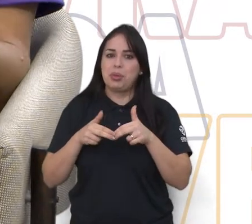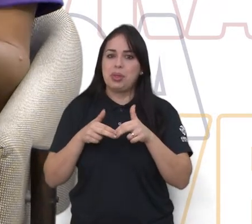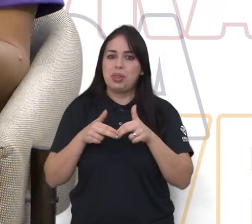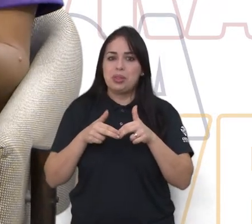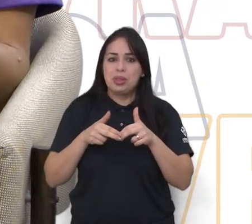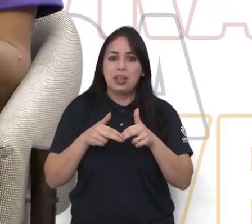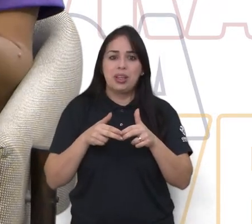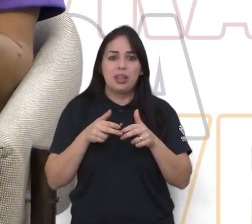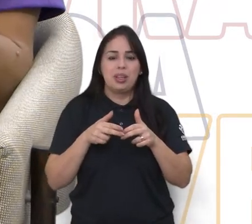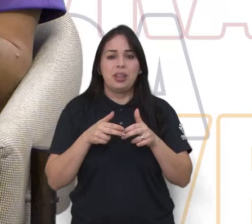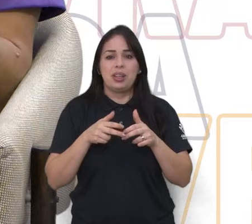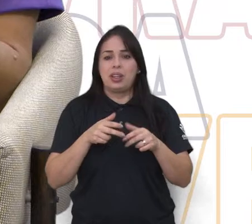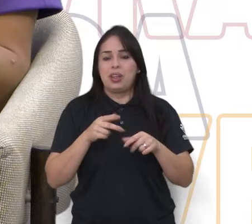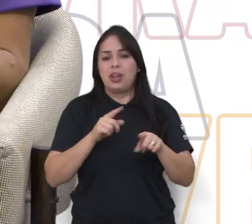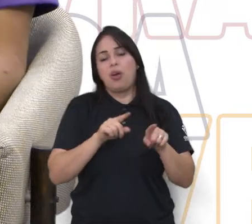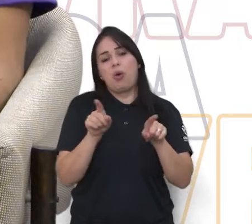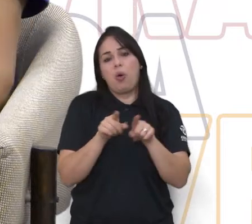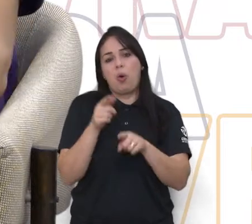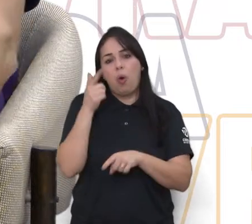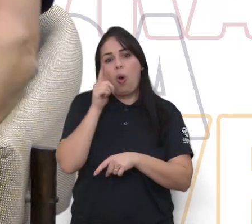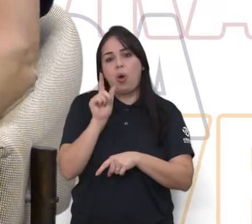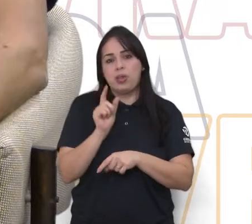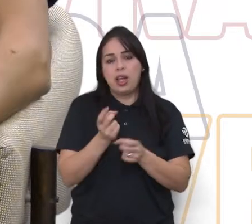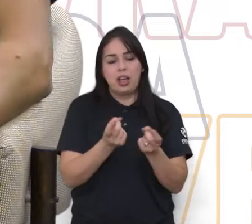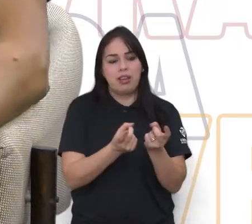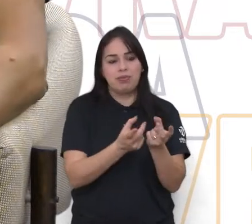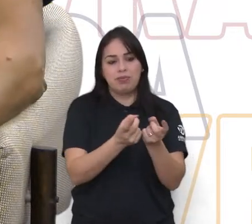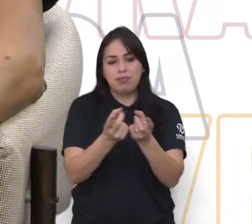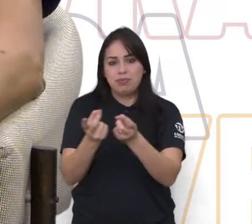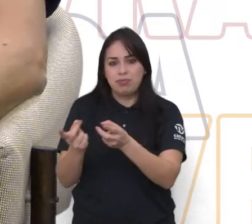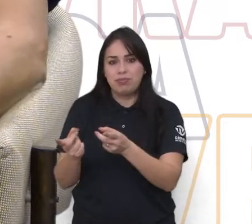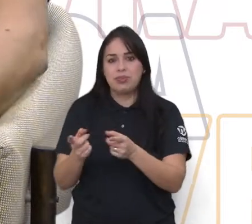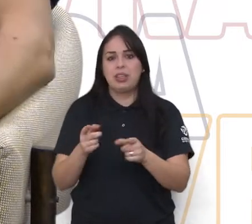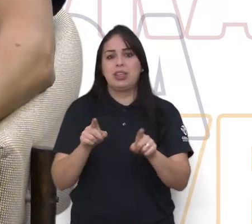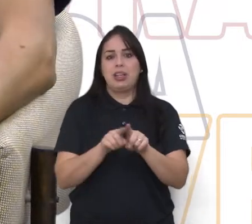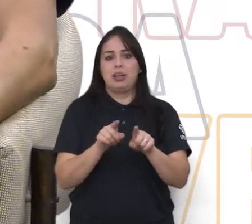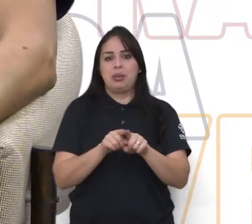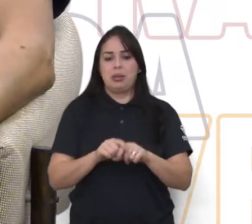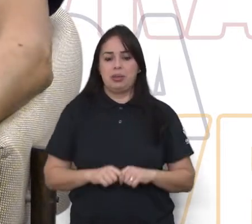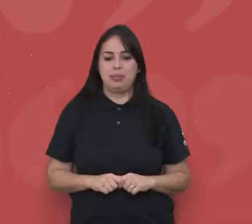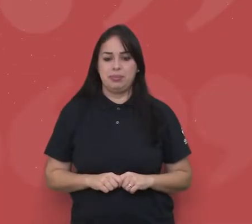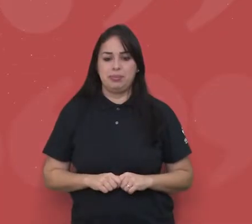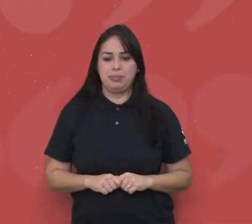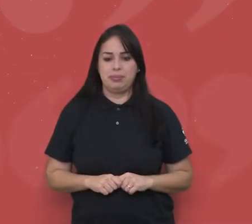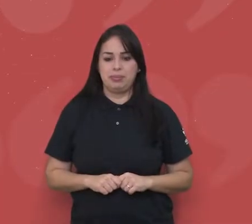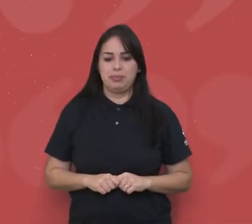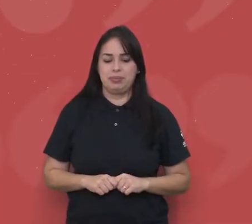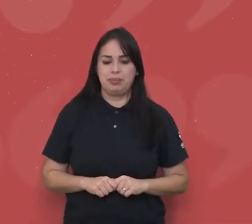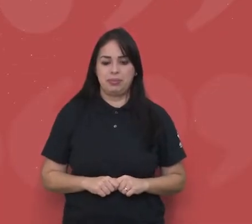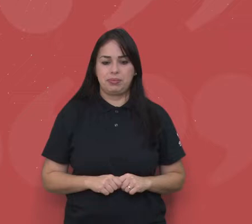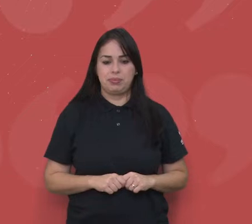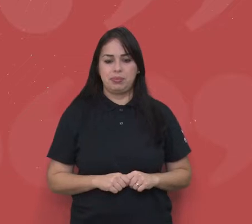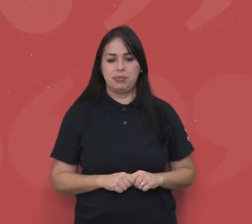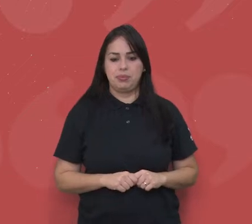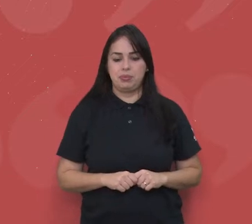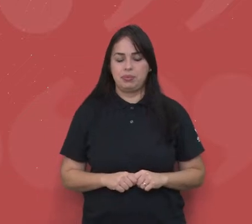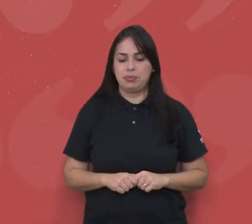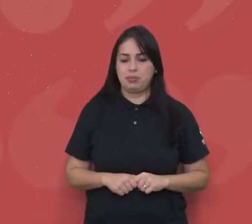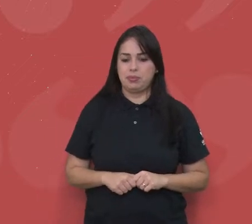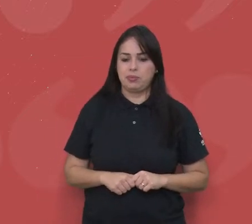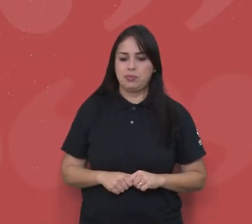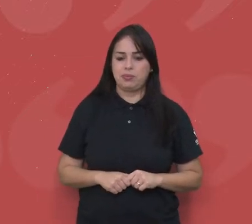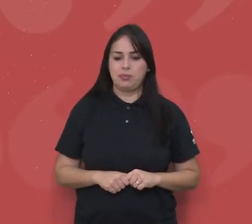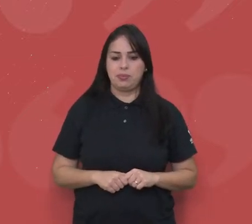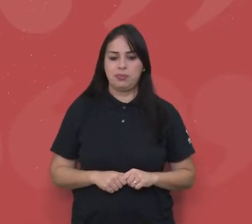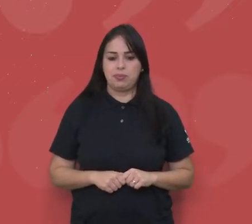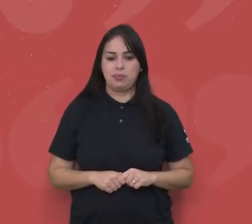produtos mais imediatos que são lançados para a iniciativa privada. Quais são as novas ideias